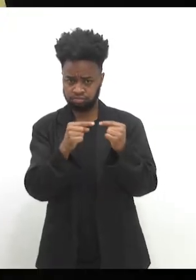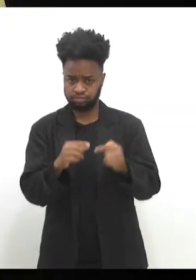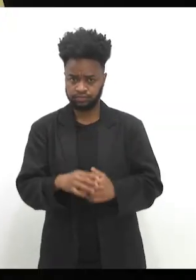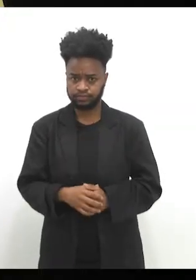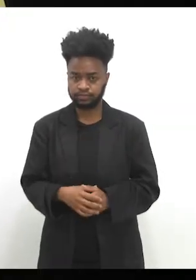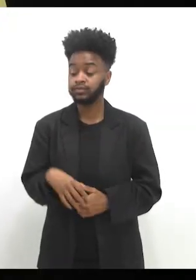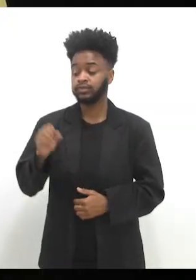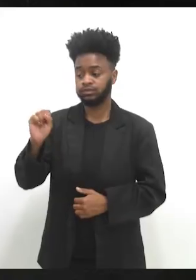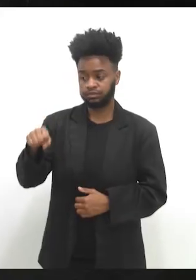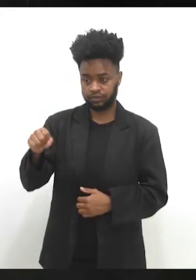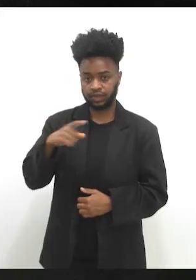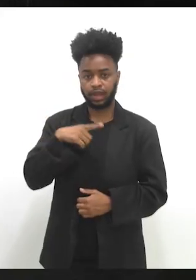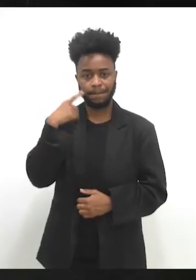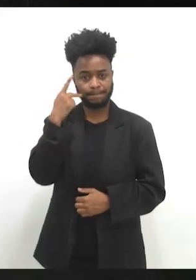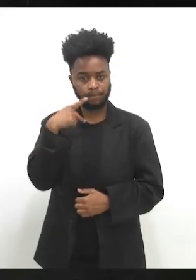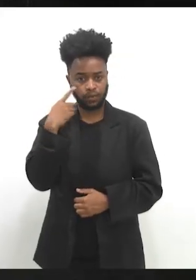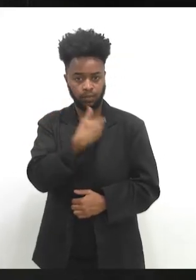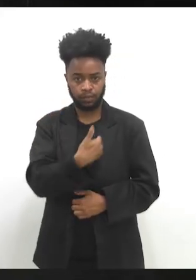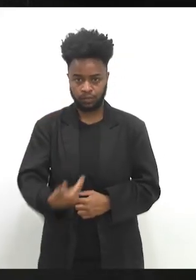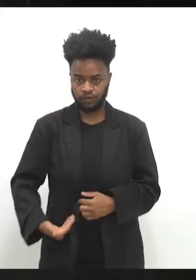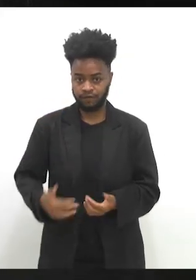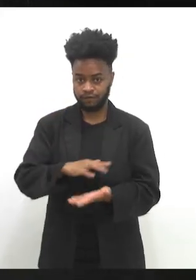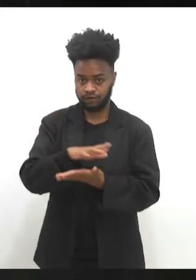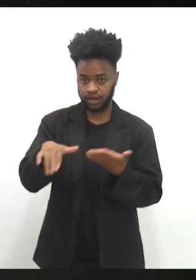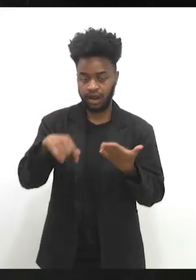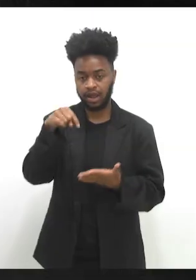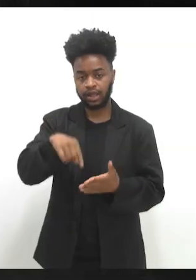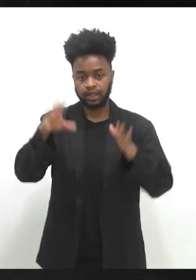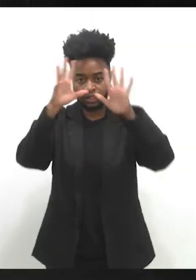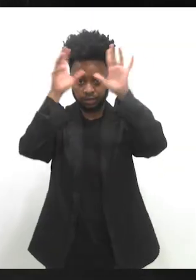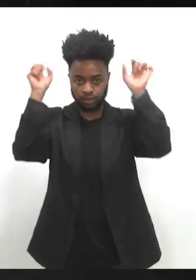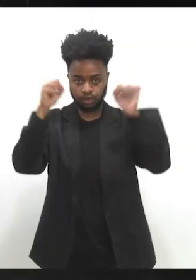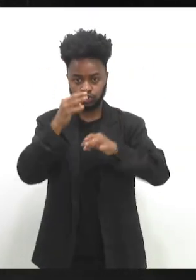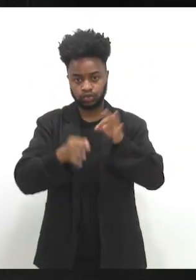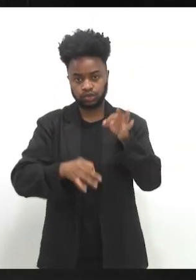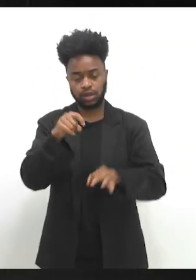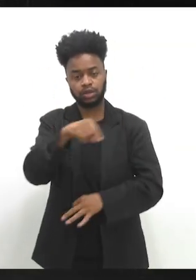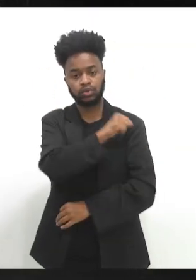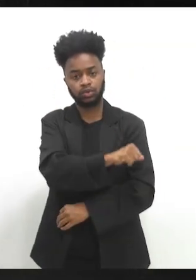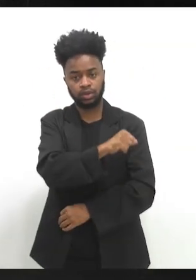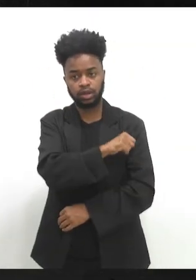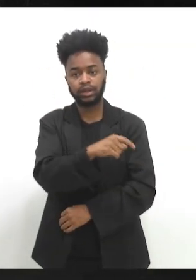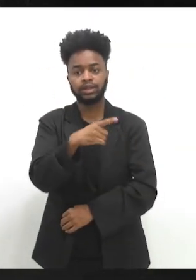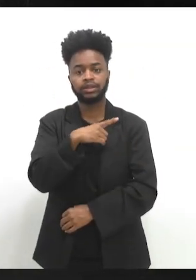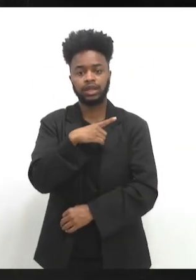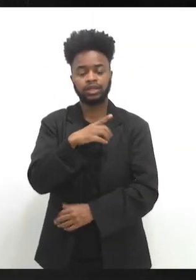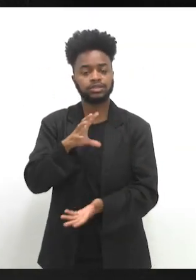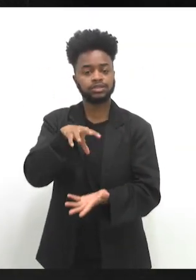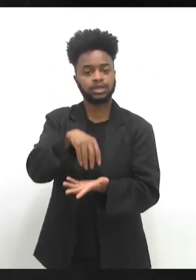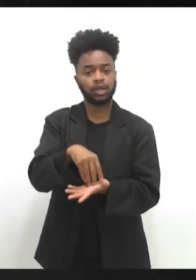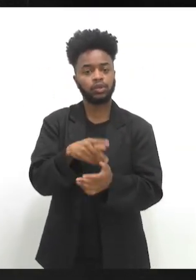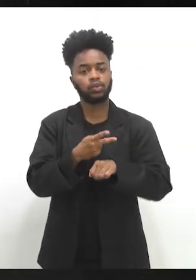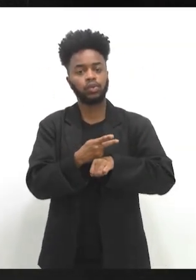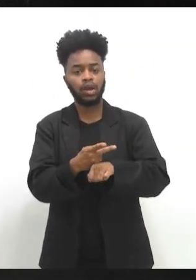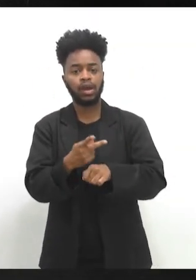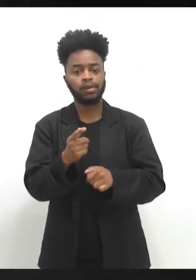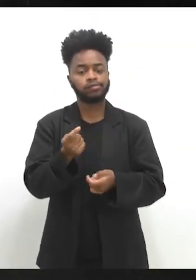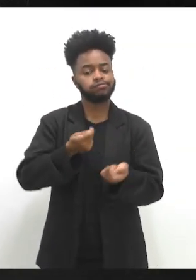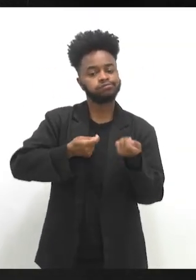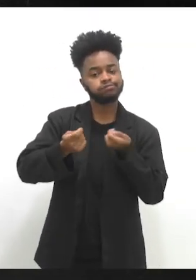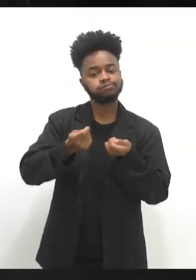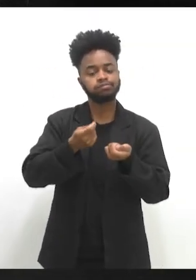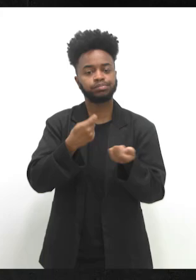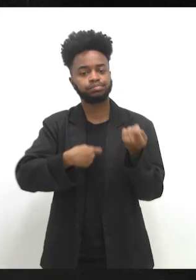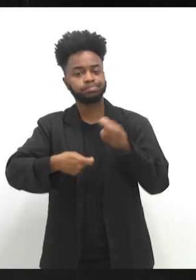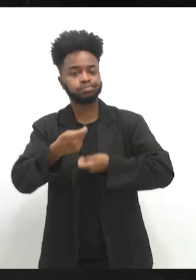isso? Sim, ele prevê várias políticas públicas aqui no Tribunal de Justiça do Rio. A gente tem o SEJUSC, né, o Centro de Mediação de Conflito,